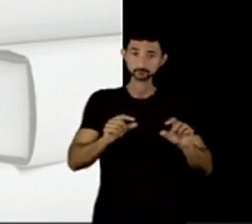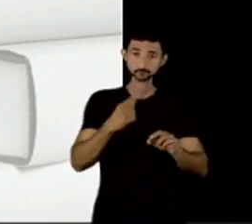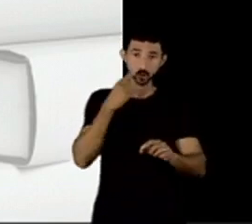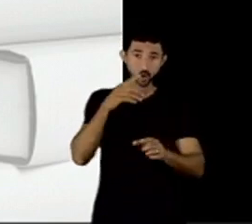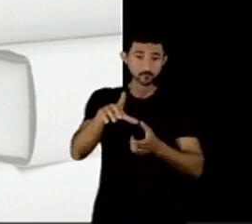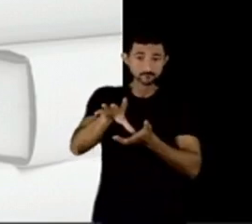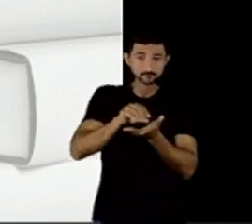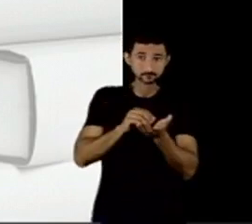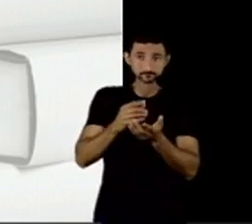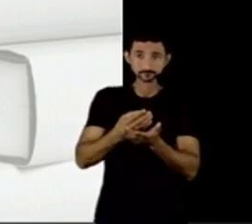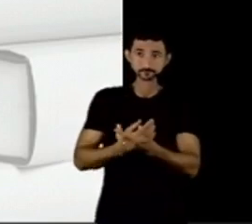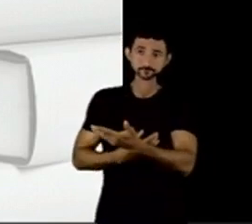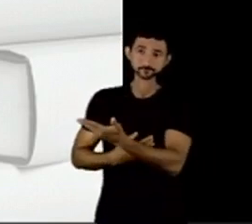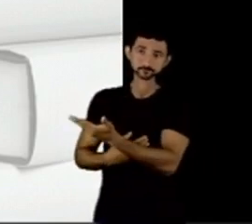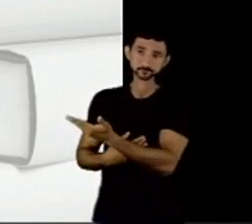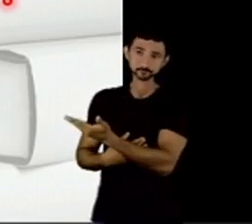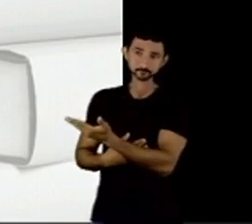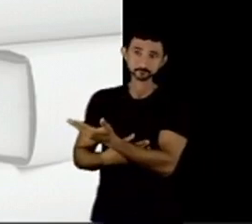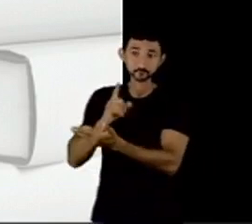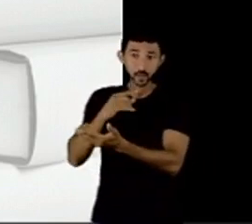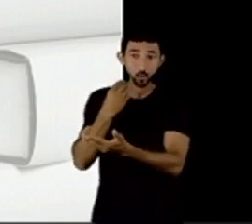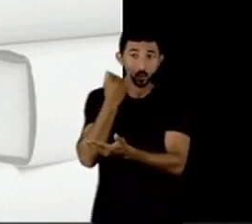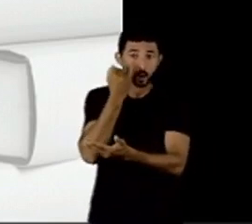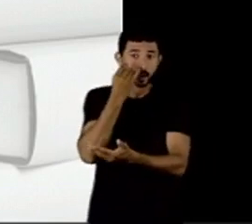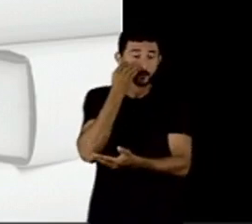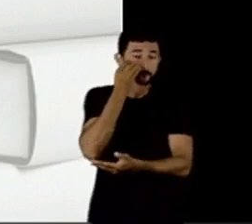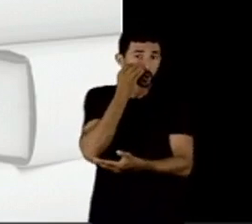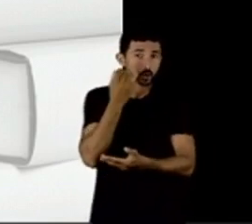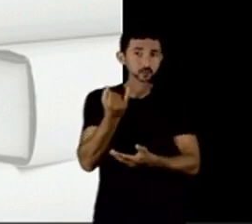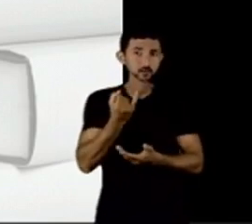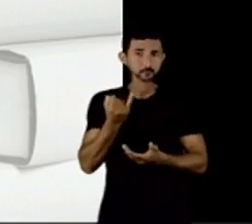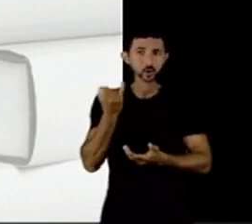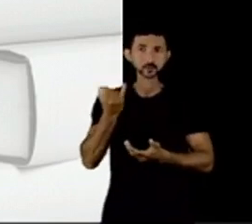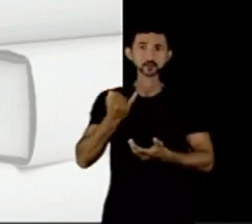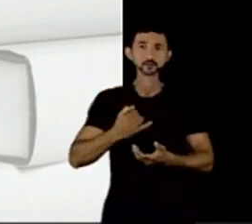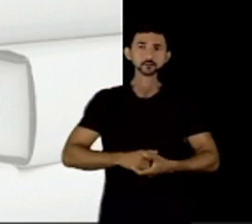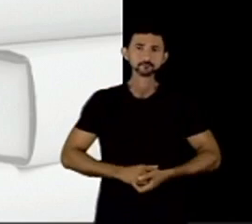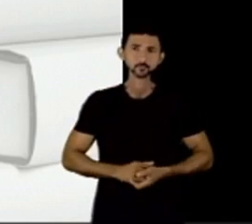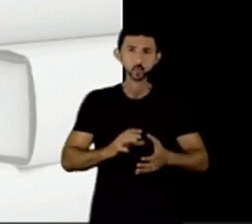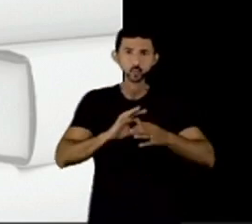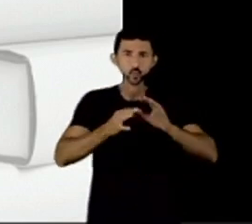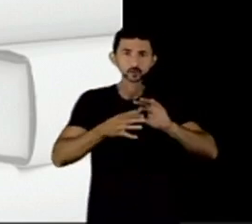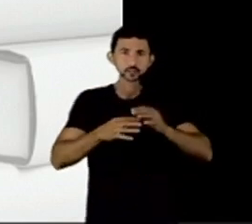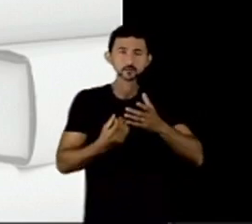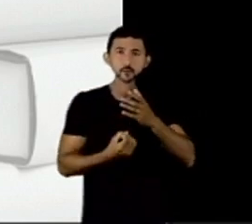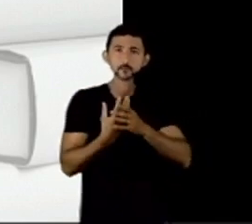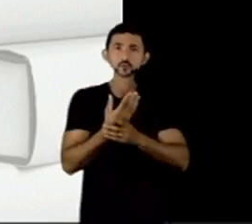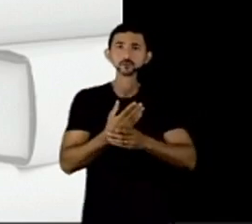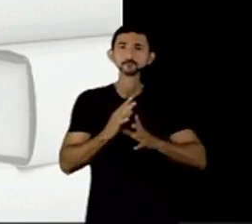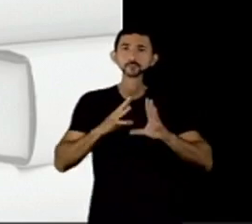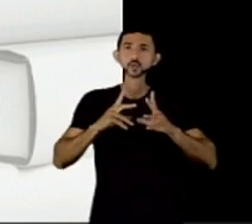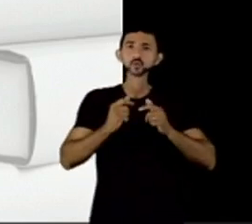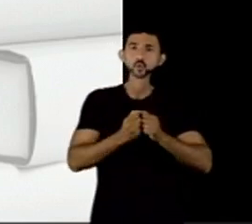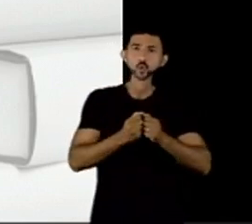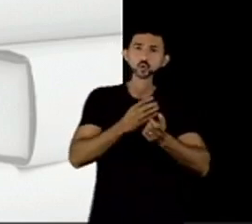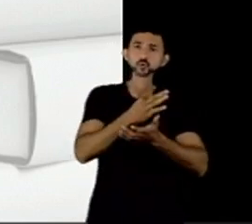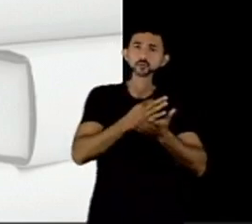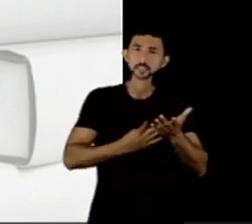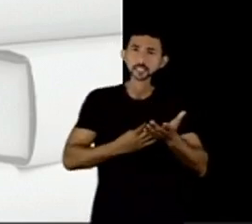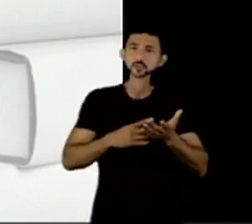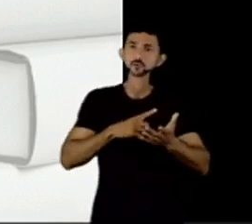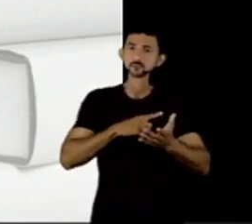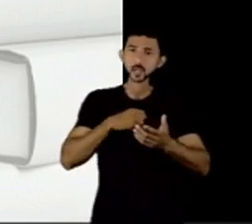faz parte da nossa observação a respeito daquilo que é contexto de produção. Todo texto ele tem